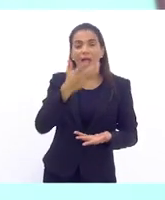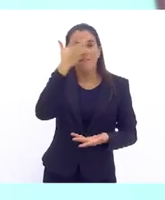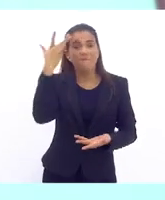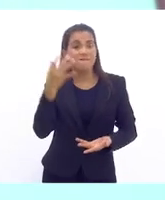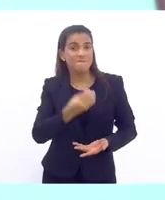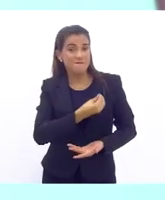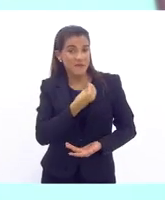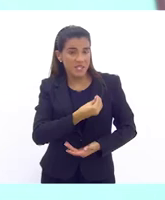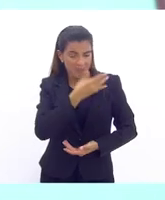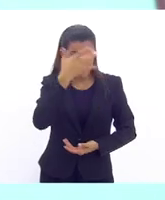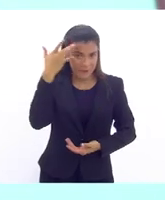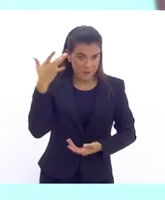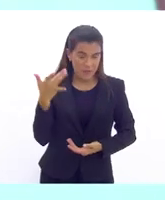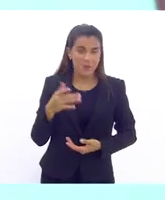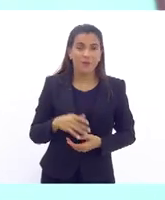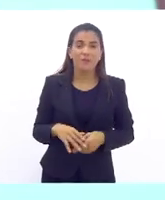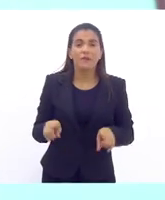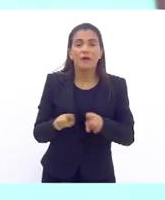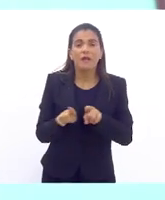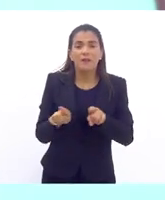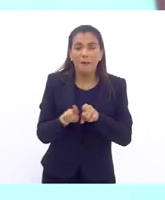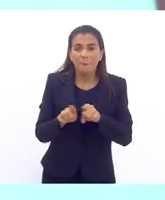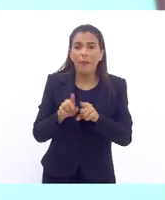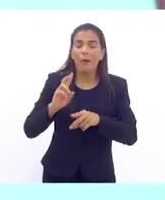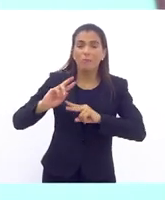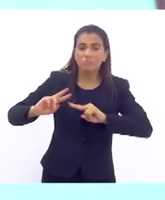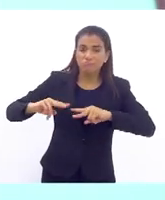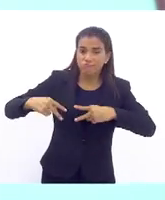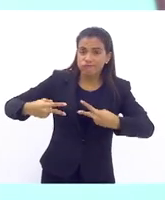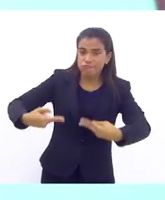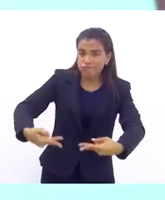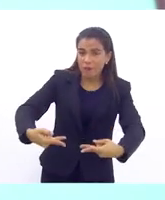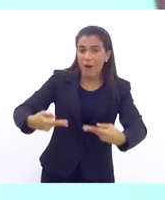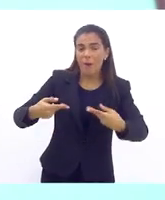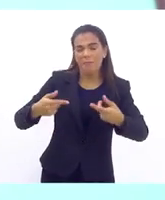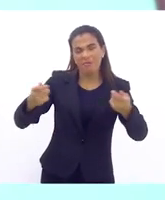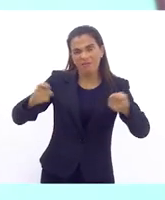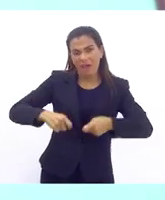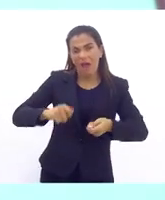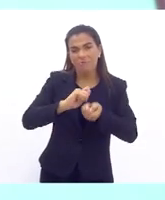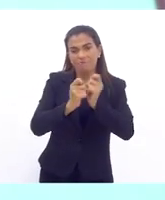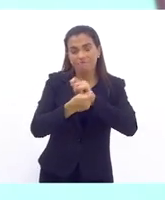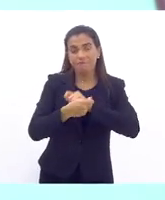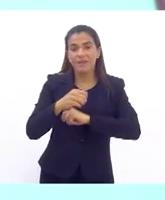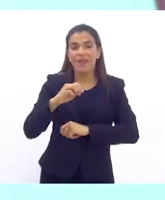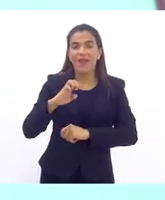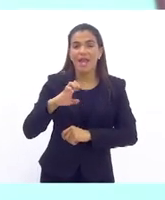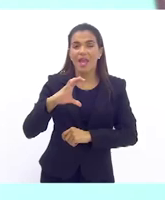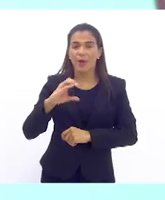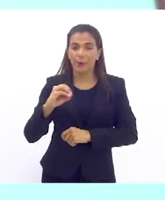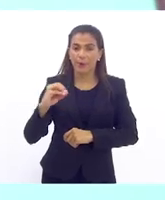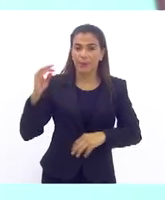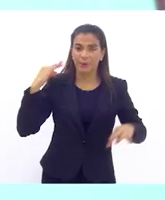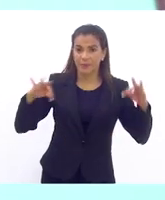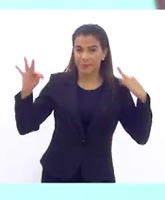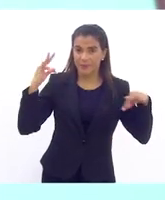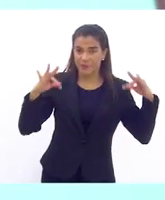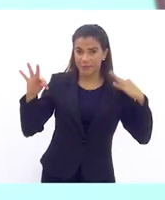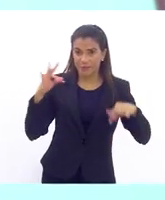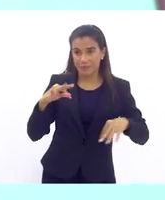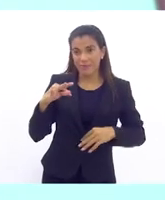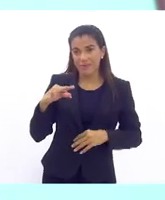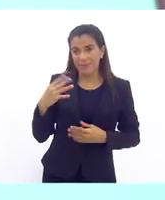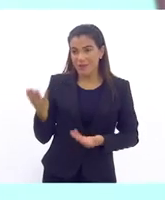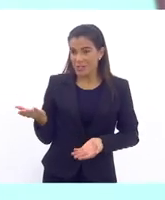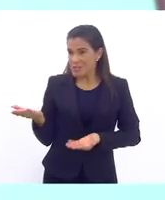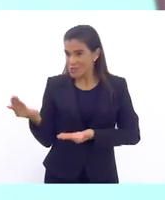pela afastamento da cadeia produtiva que ali poderia ser um polo de ecoturismo tendo em vista que é apesar de jovem